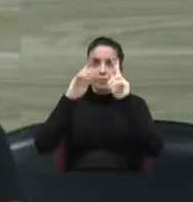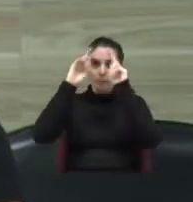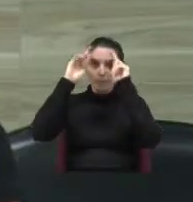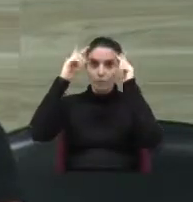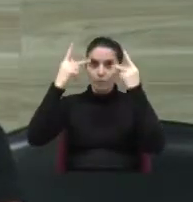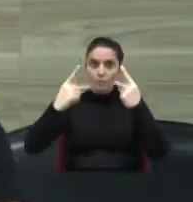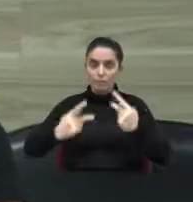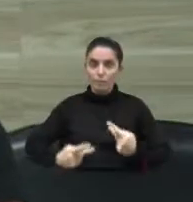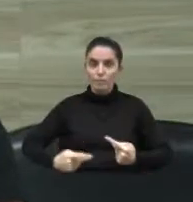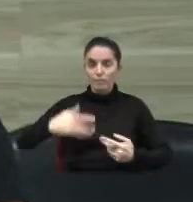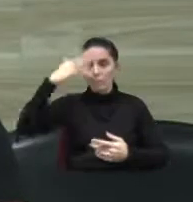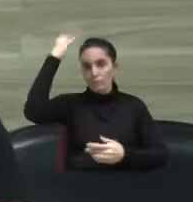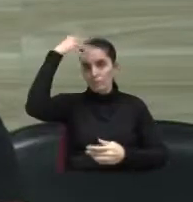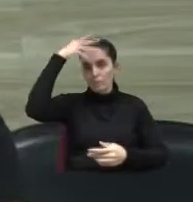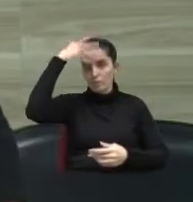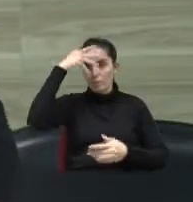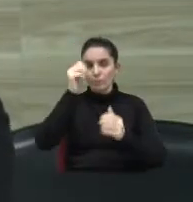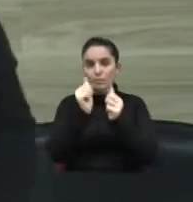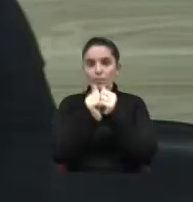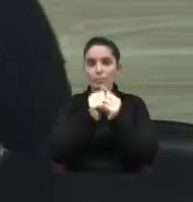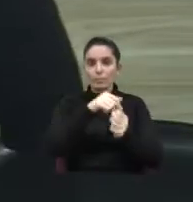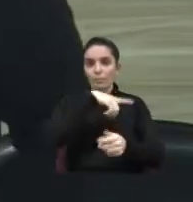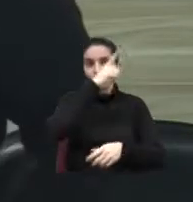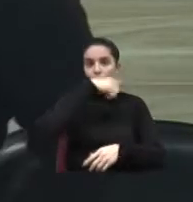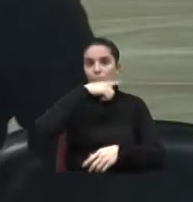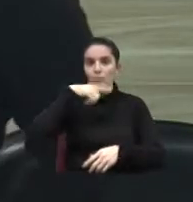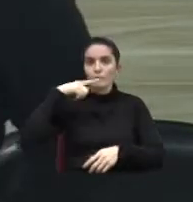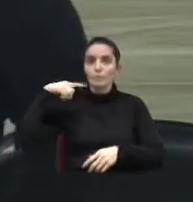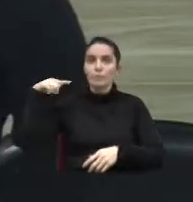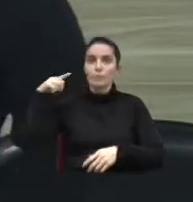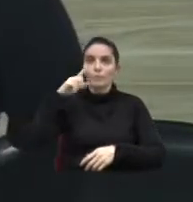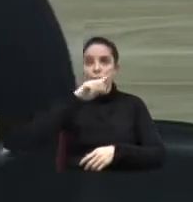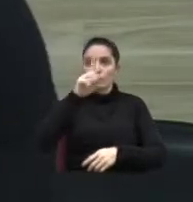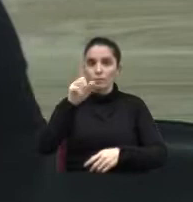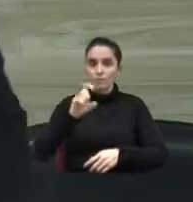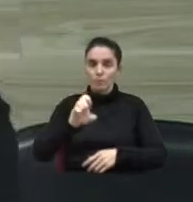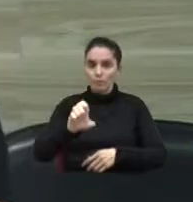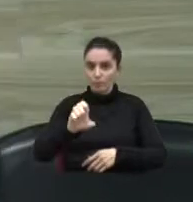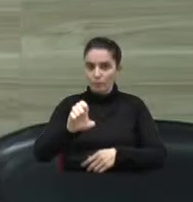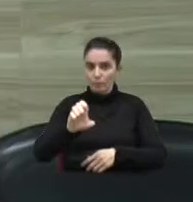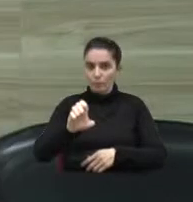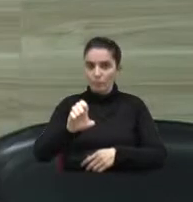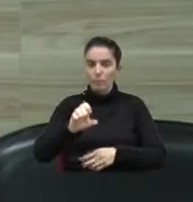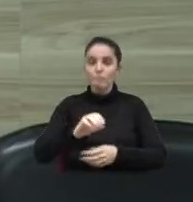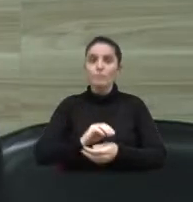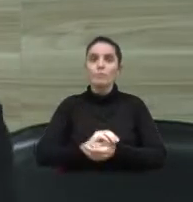Eu, vereadora Mayra, José Roberto Bernardo, presidente dessa casa,